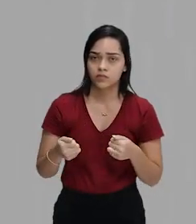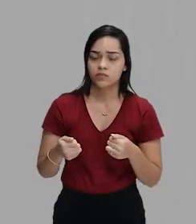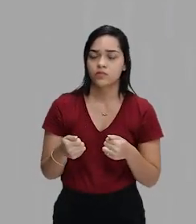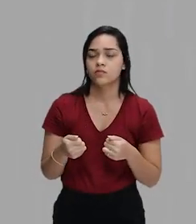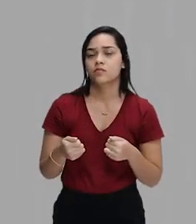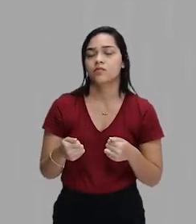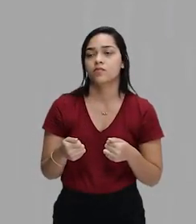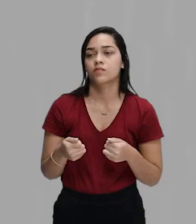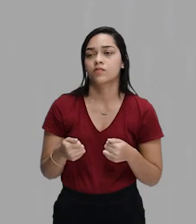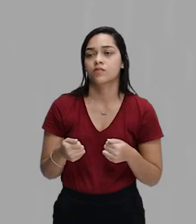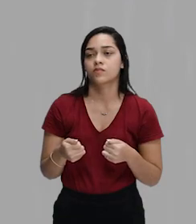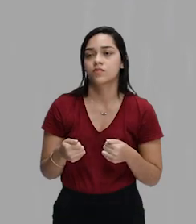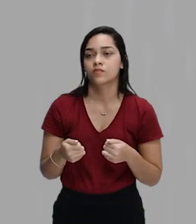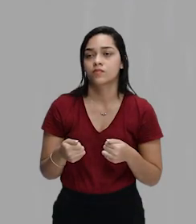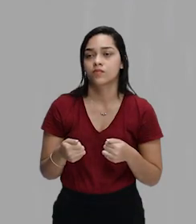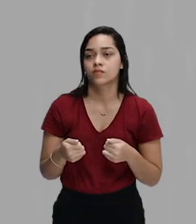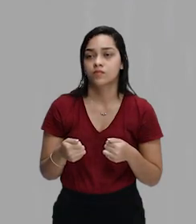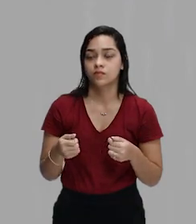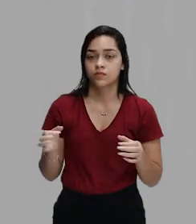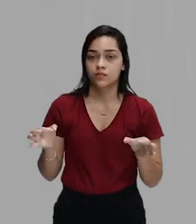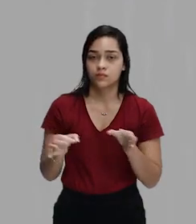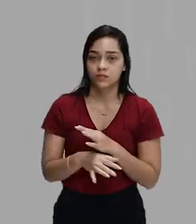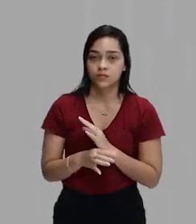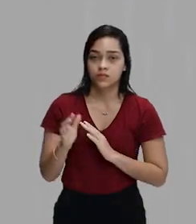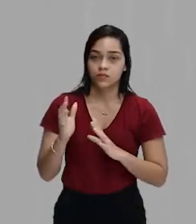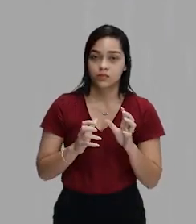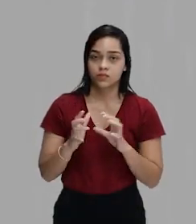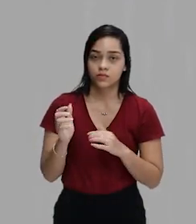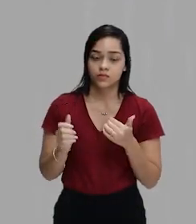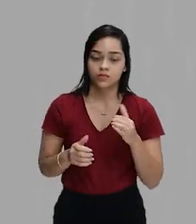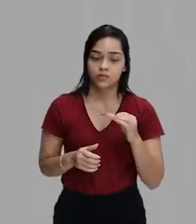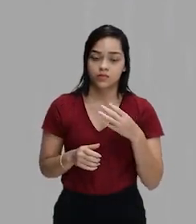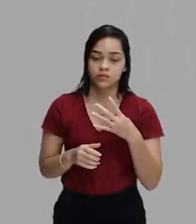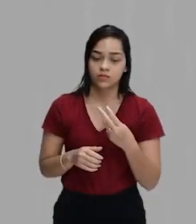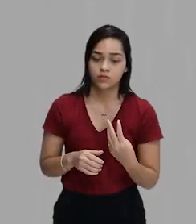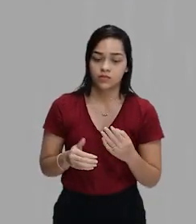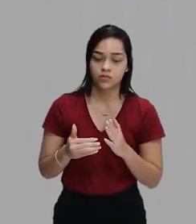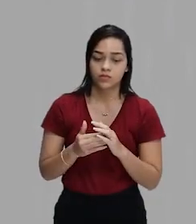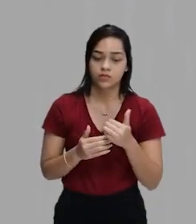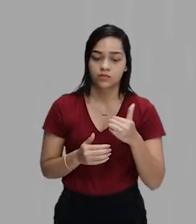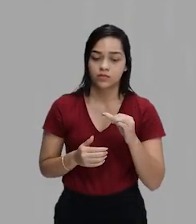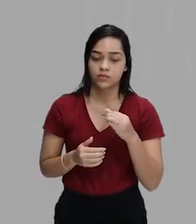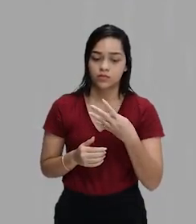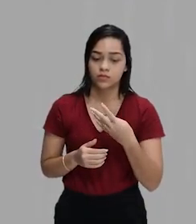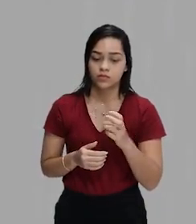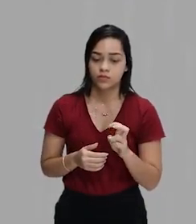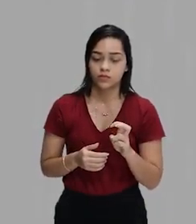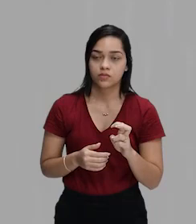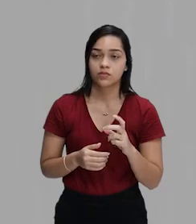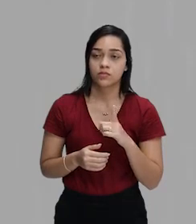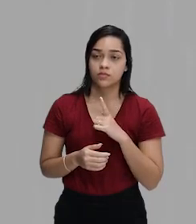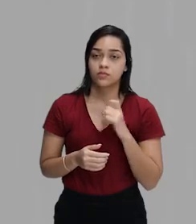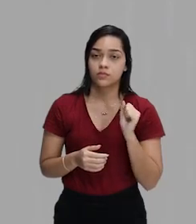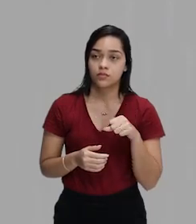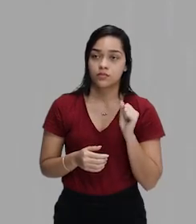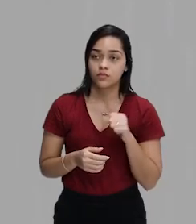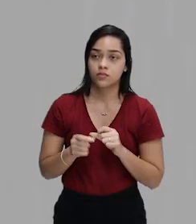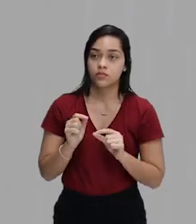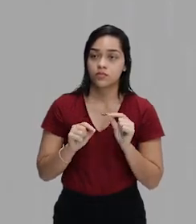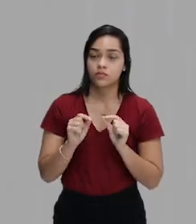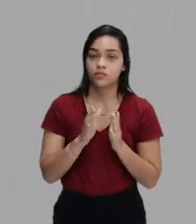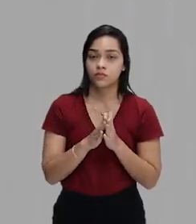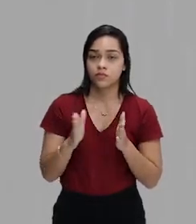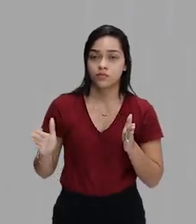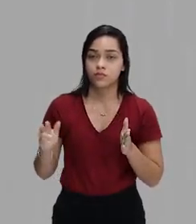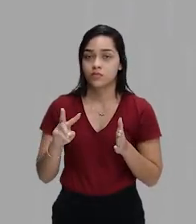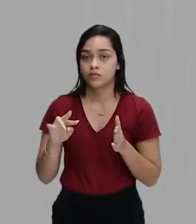cenário, o período final da guerra, de 43 a 45, ele tende a ser um período